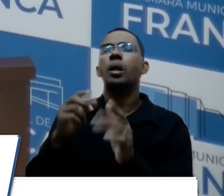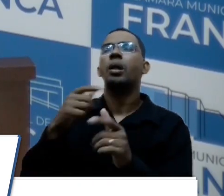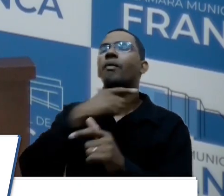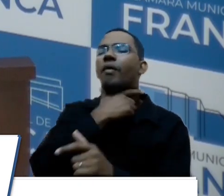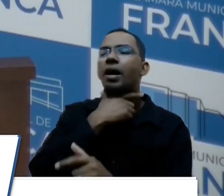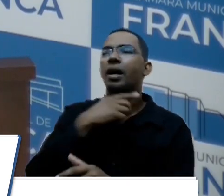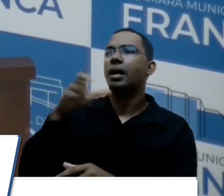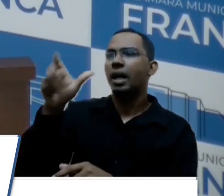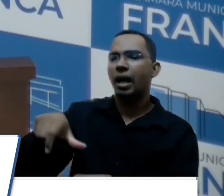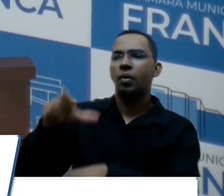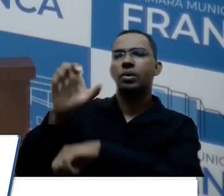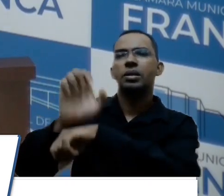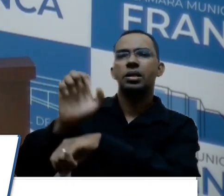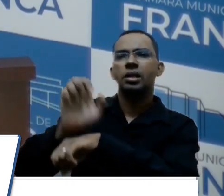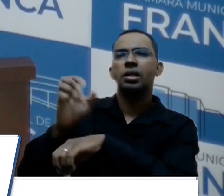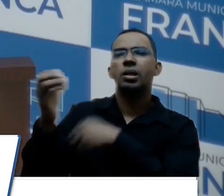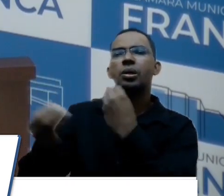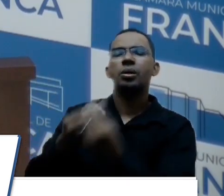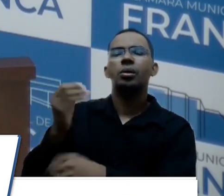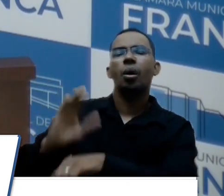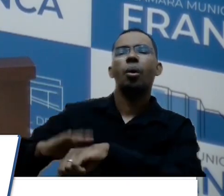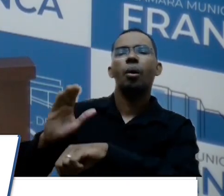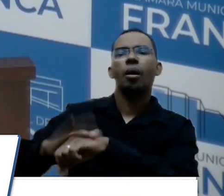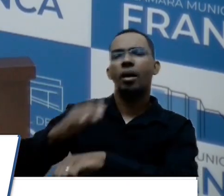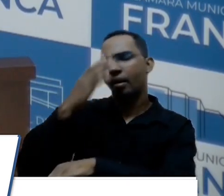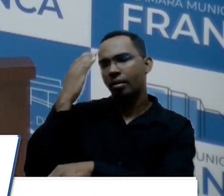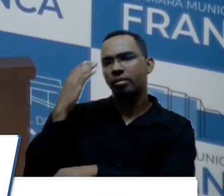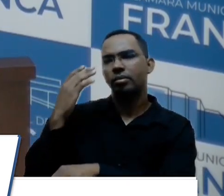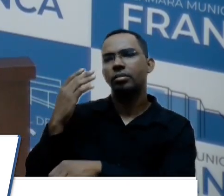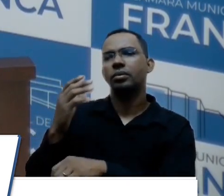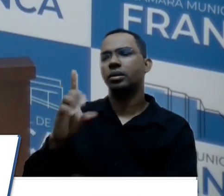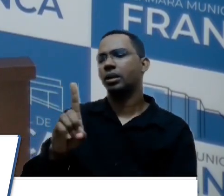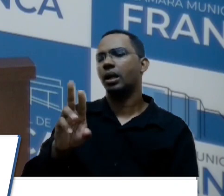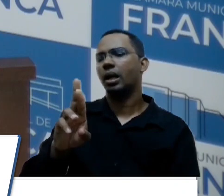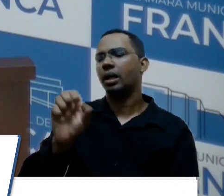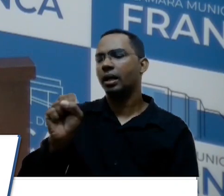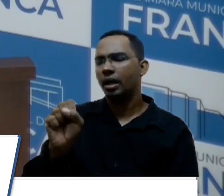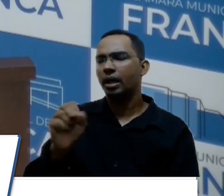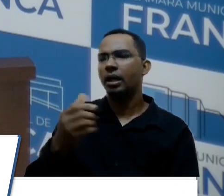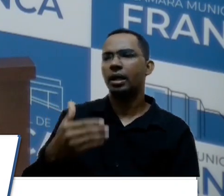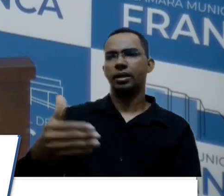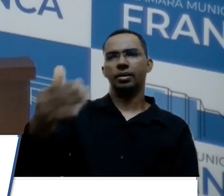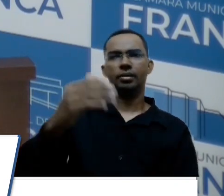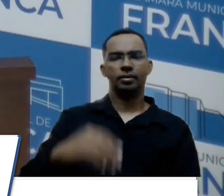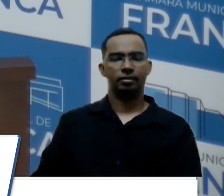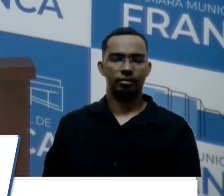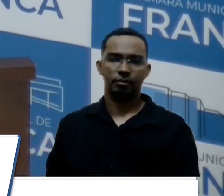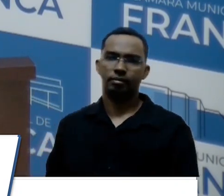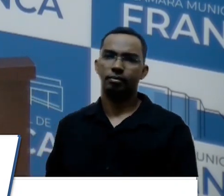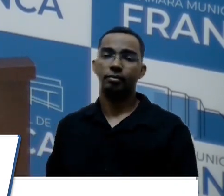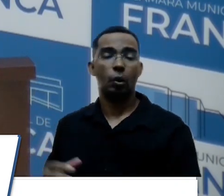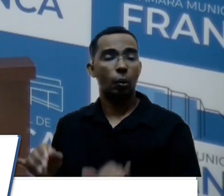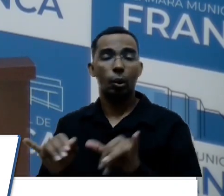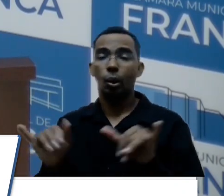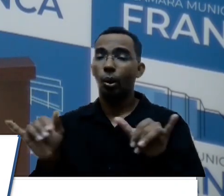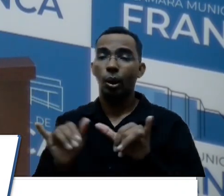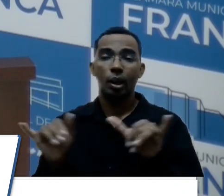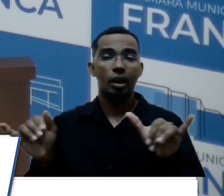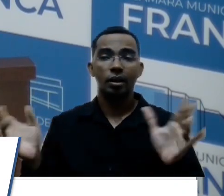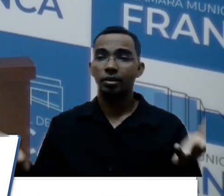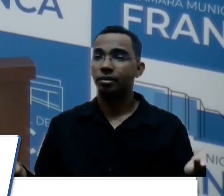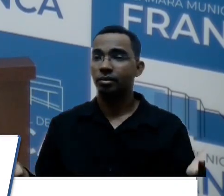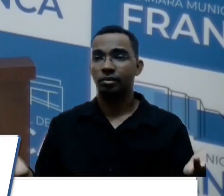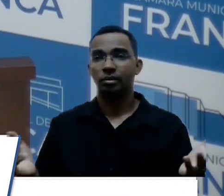E como que está a situação de quem toca DRS, quem vai tocar daqui para frente? tranquila. Não sobra